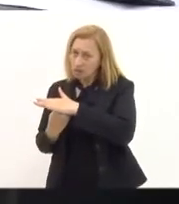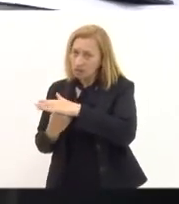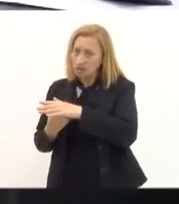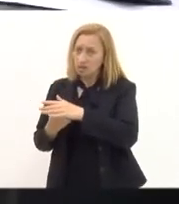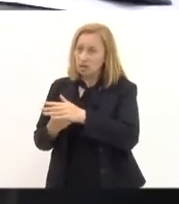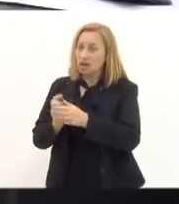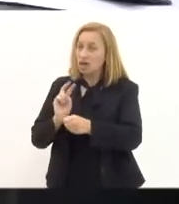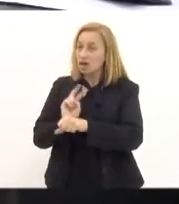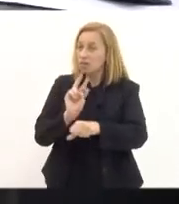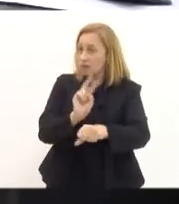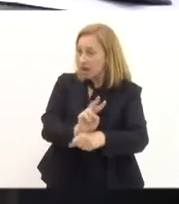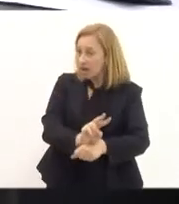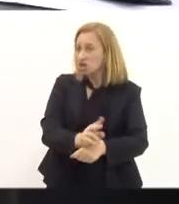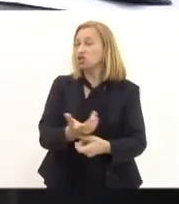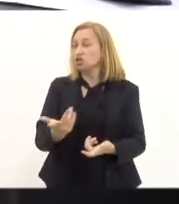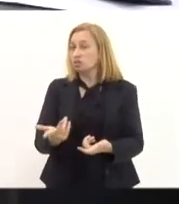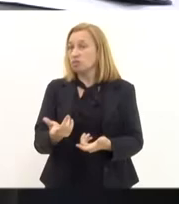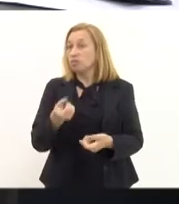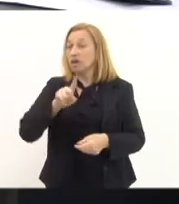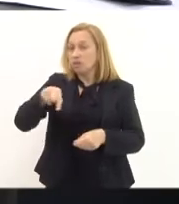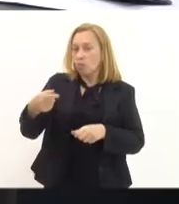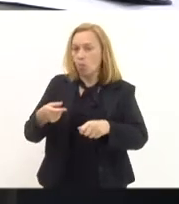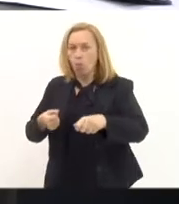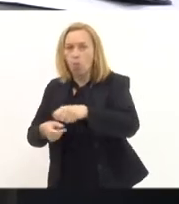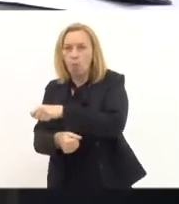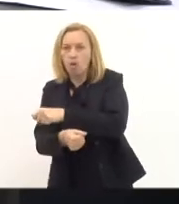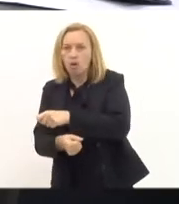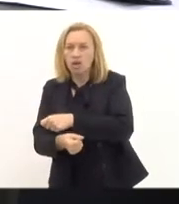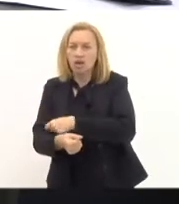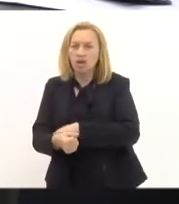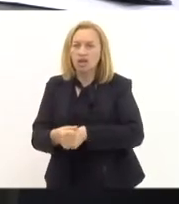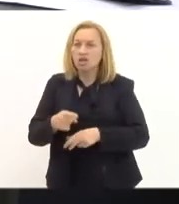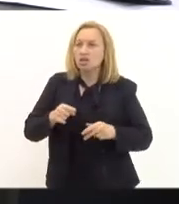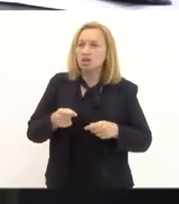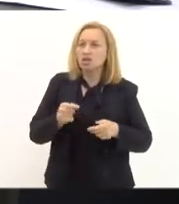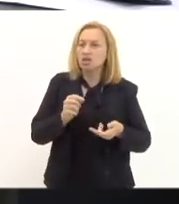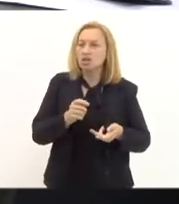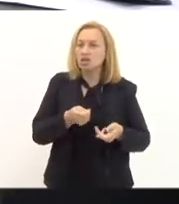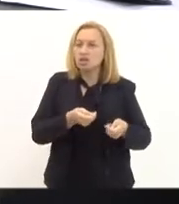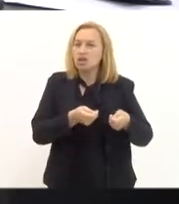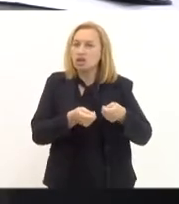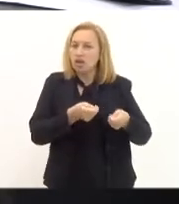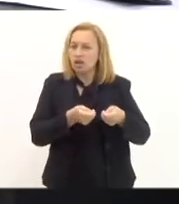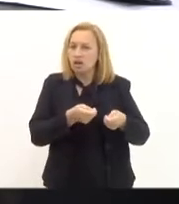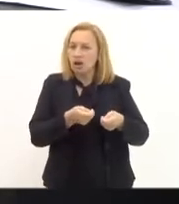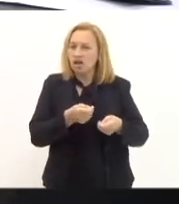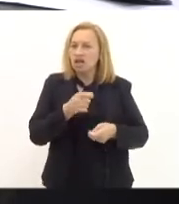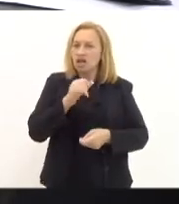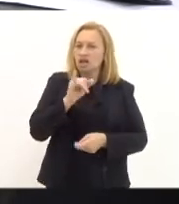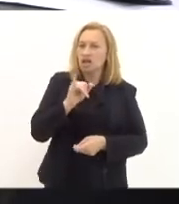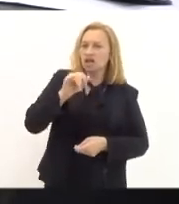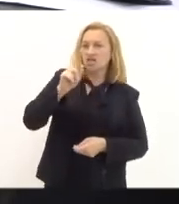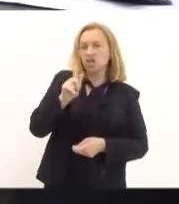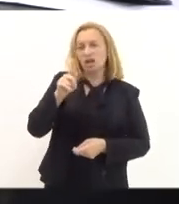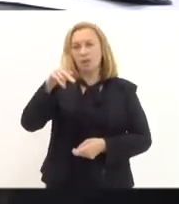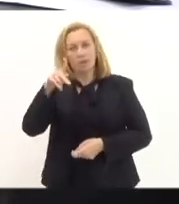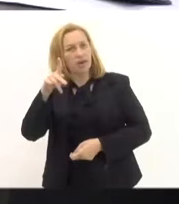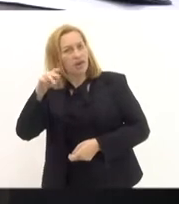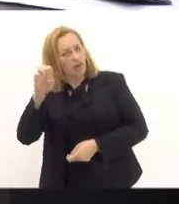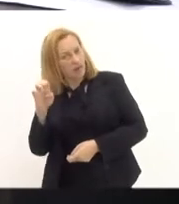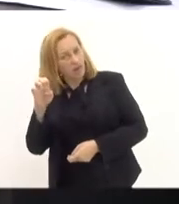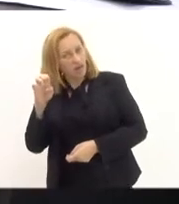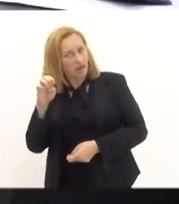empréstimo a mercado para poder investir eles estão regulados pelo IGPM bom então